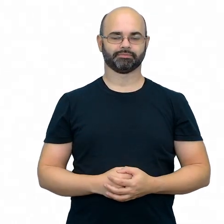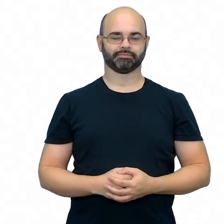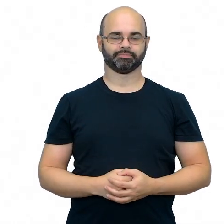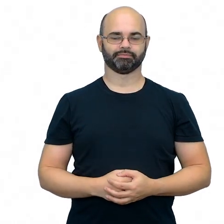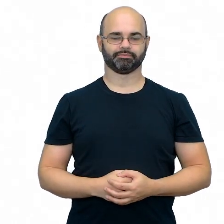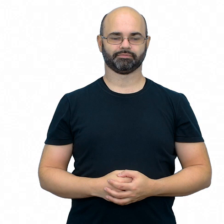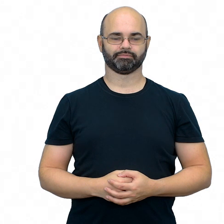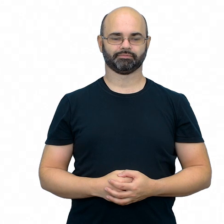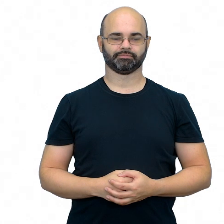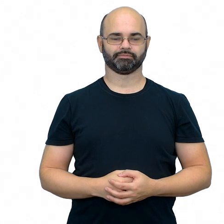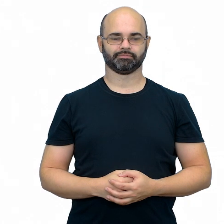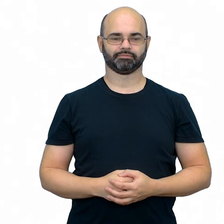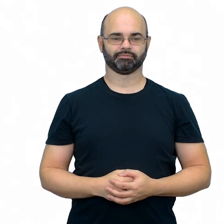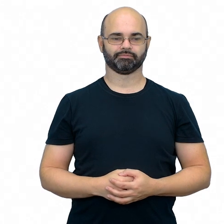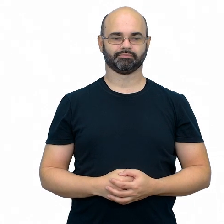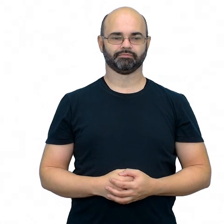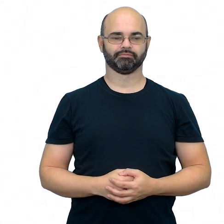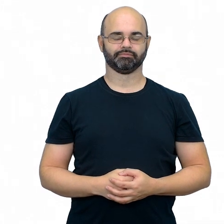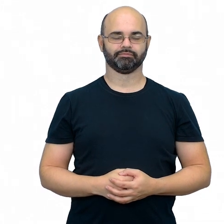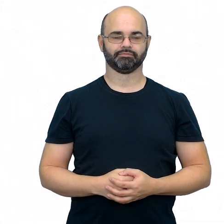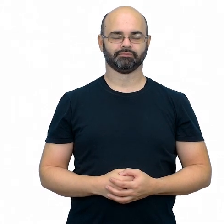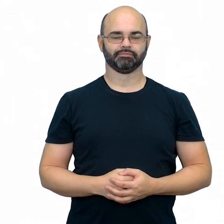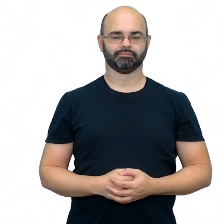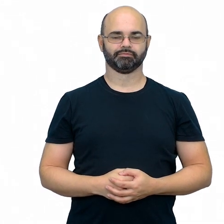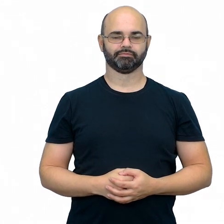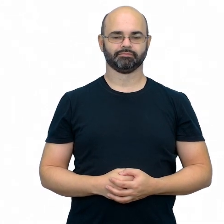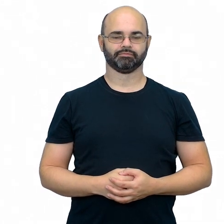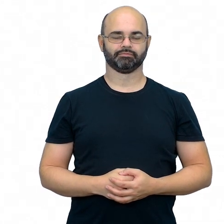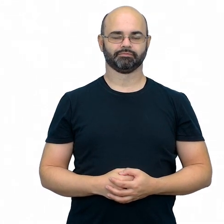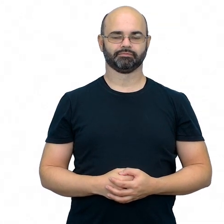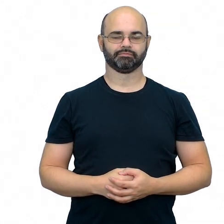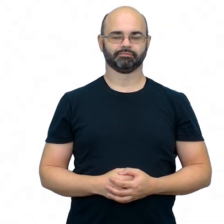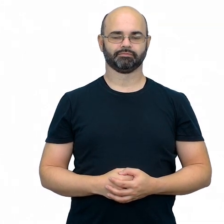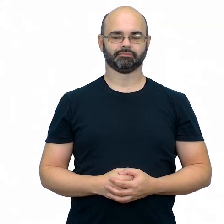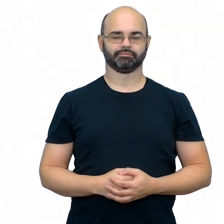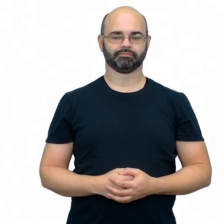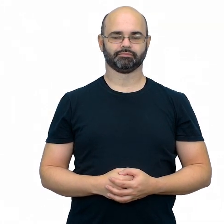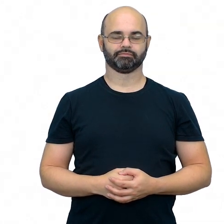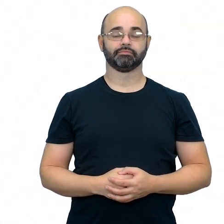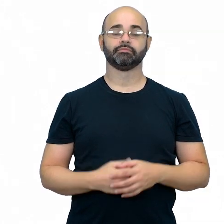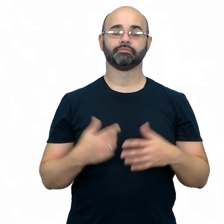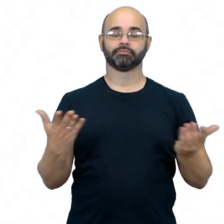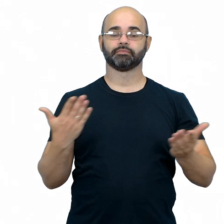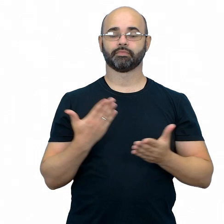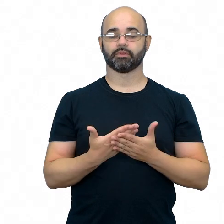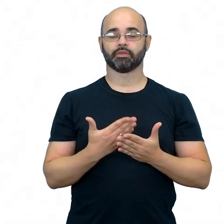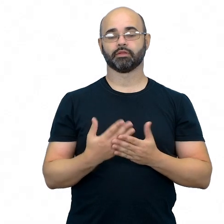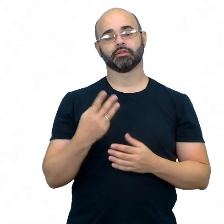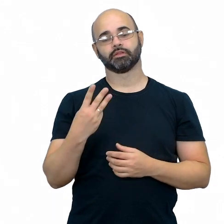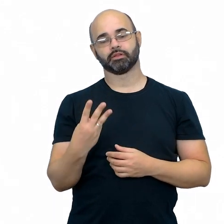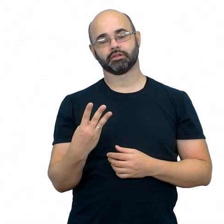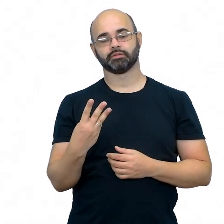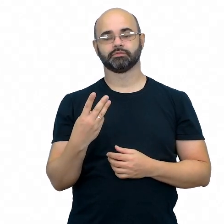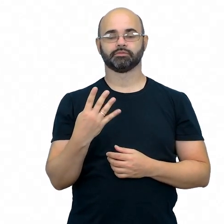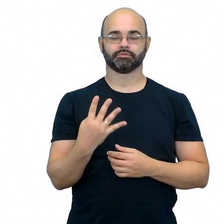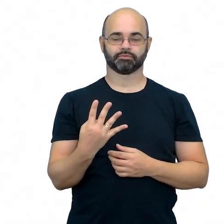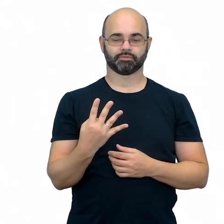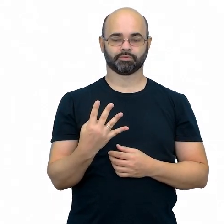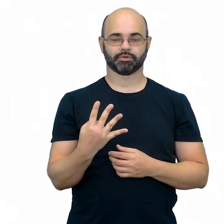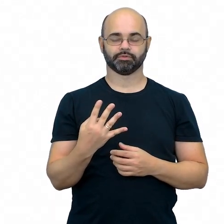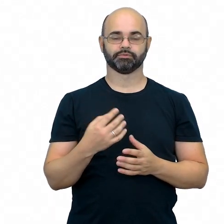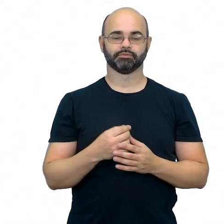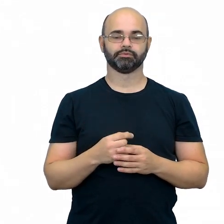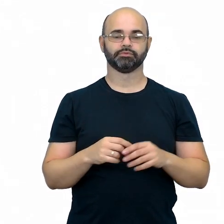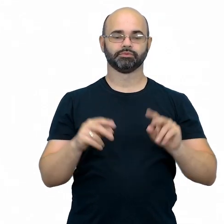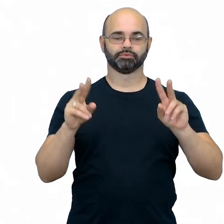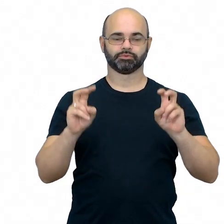Bom, apresentar o tema, né? Vamos lá, pensando na aula 3 e 4, onde nós temos a utilização dos conceitos